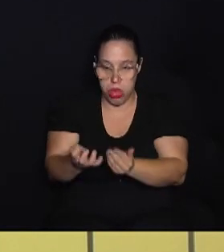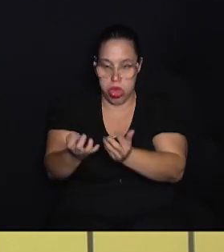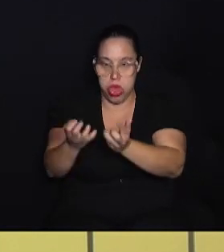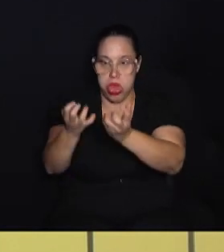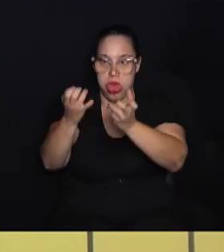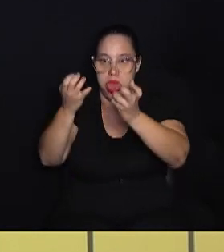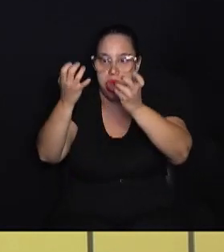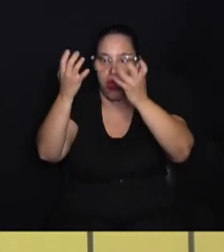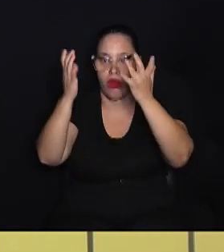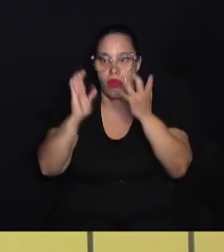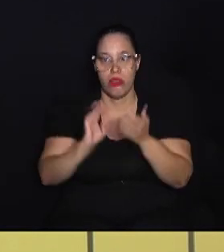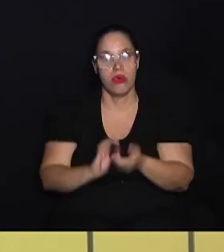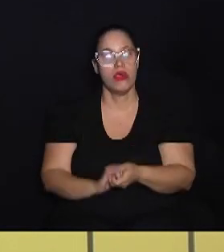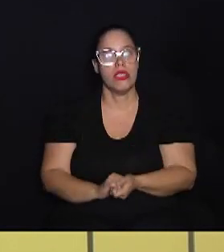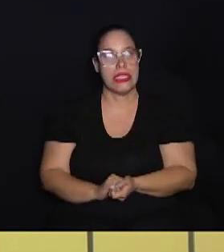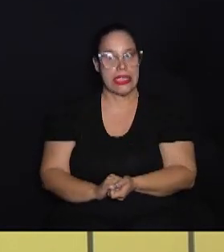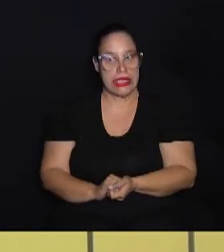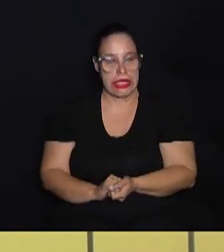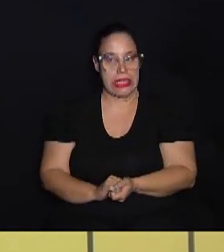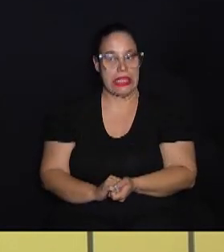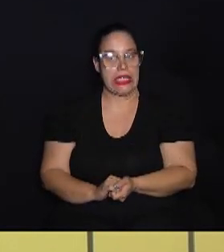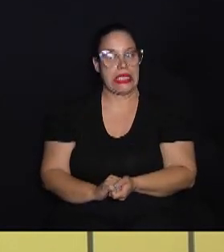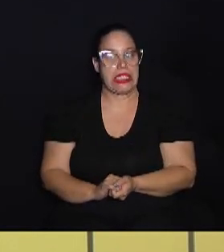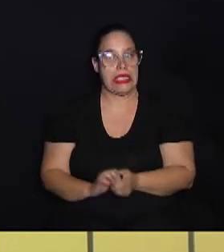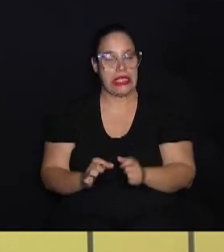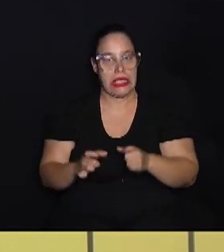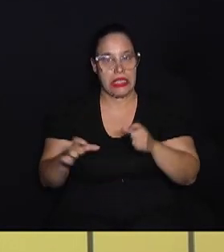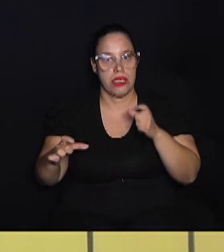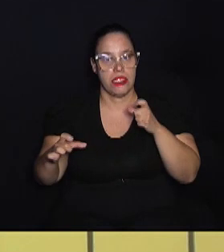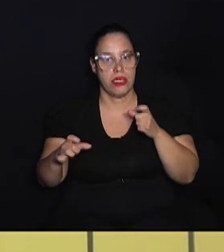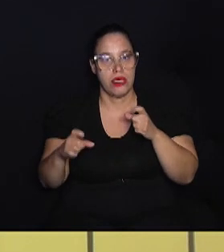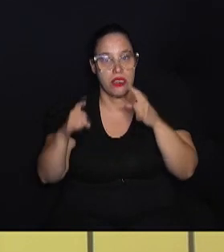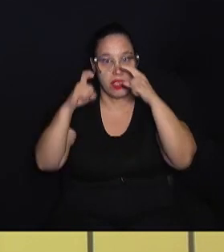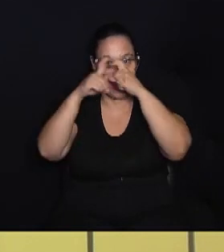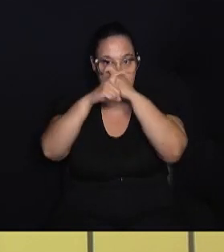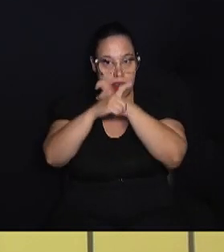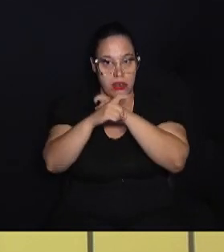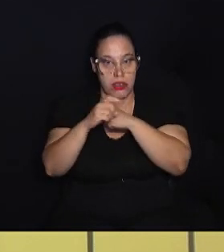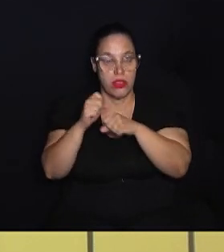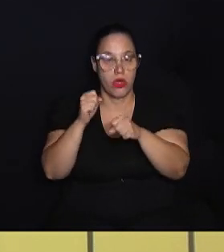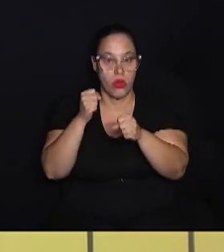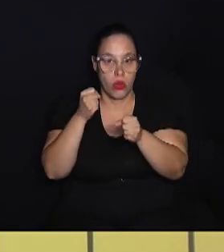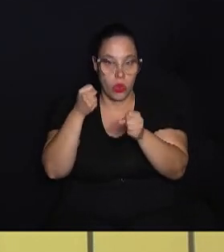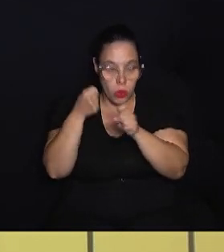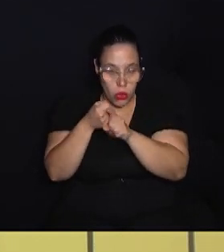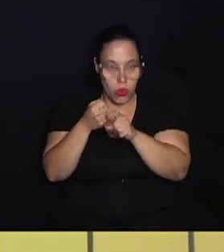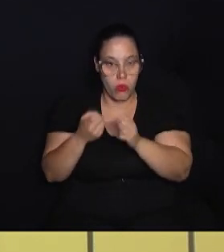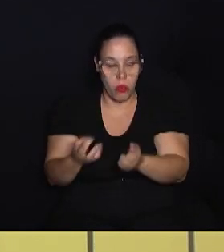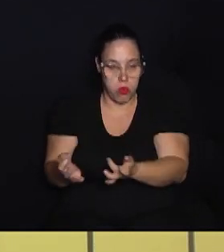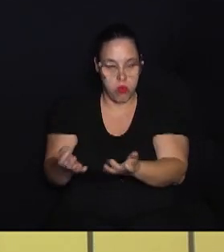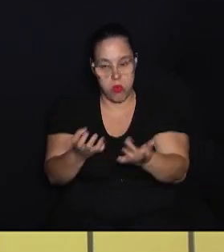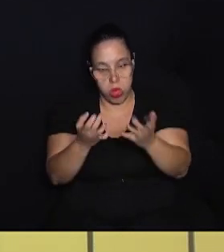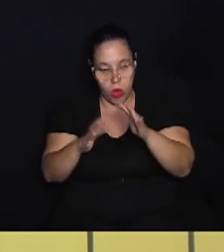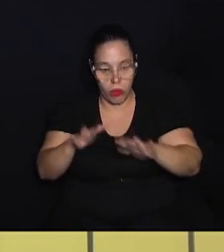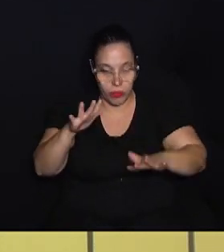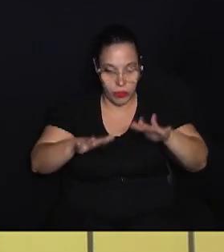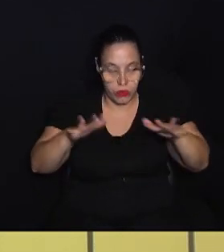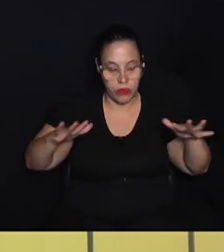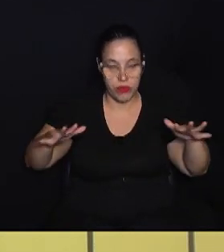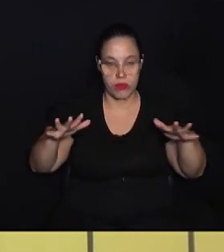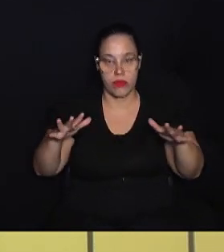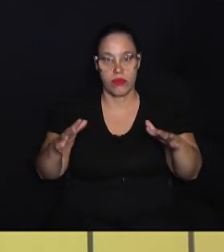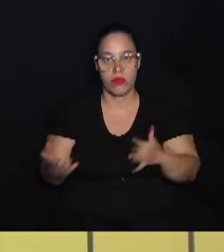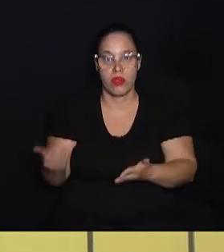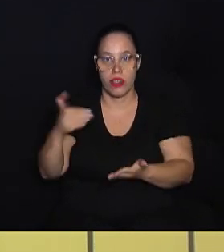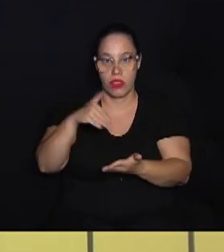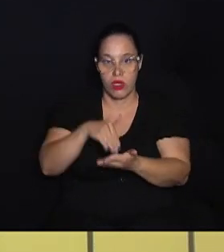tomar proporções muito maiores e pode dificultar até o combate ao incêndio e ter que mobilizar um efetivo maior para lá e às